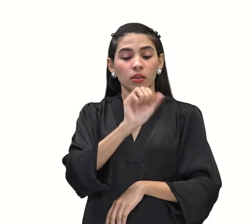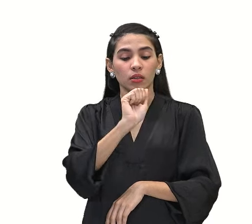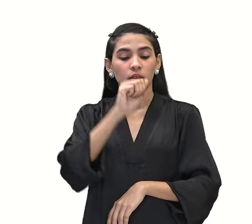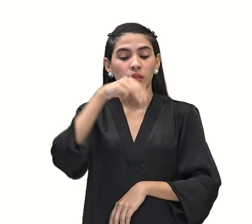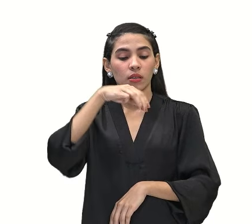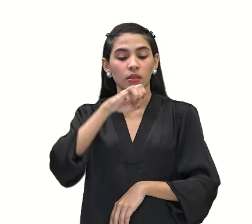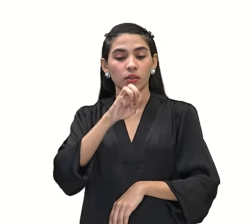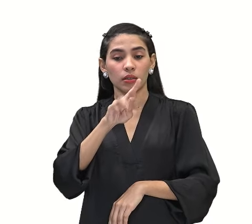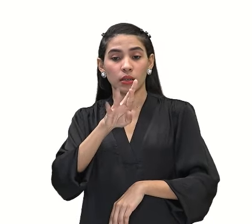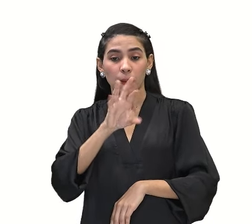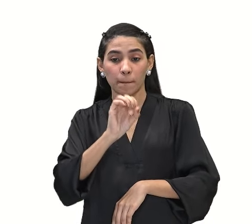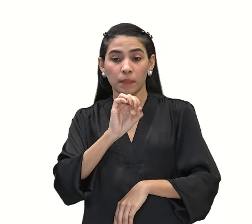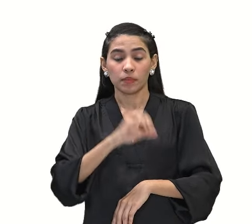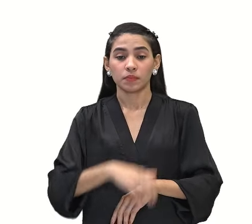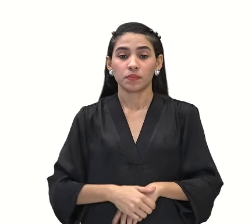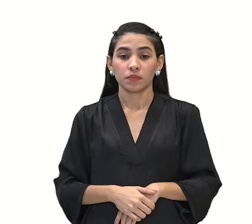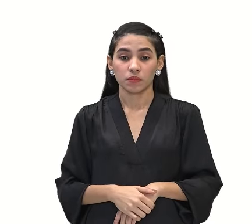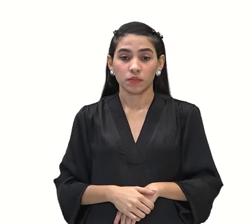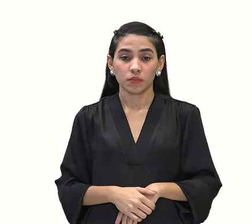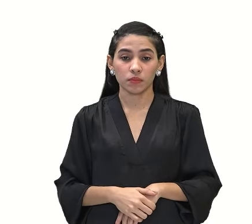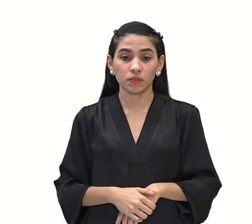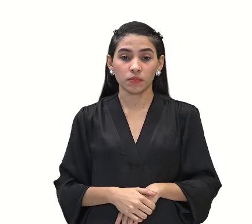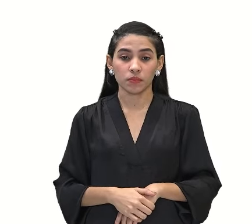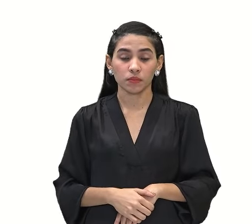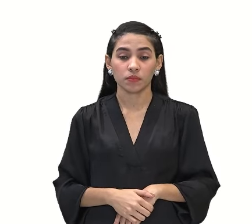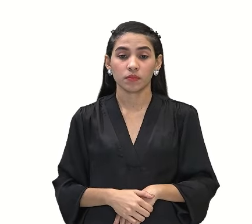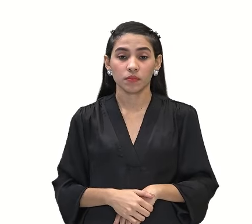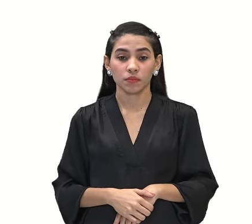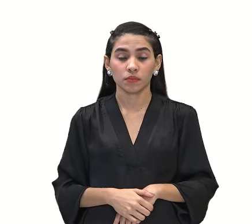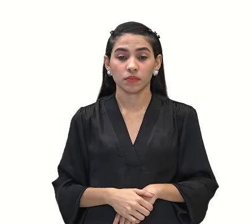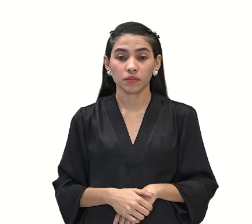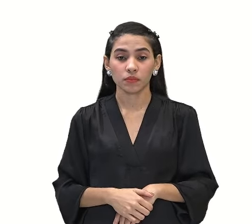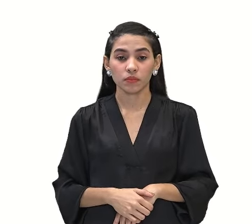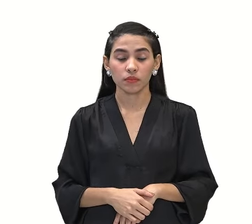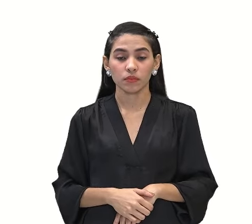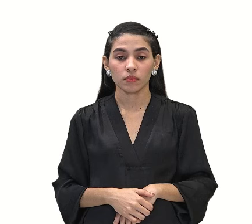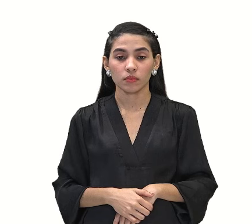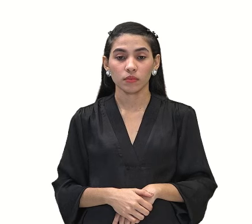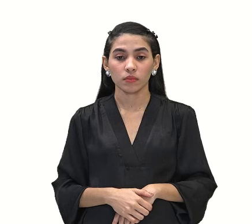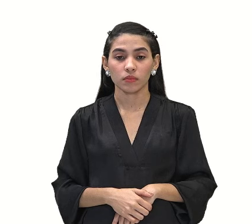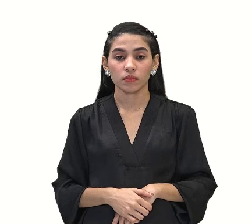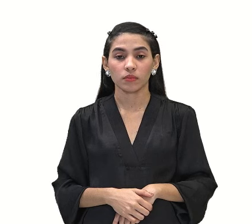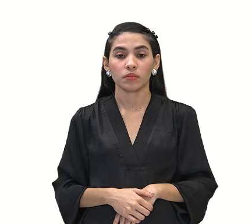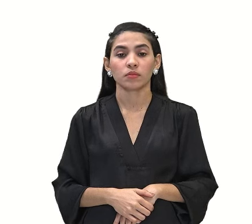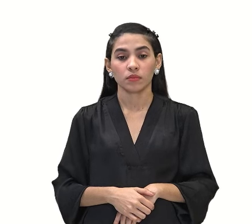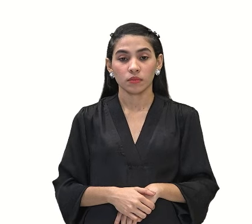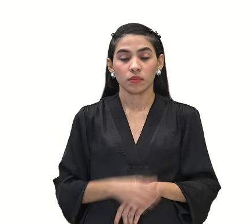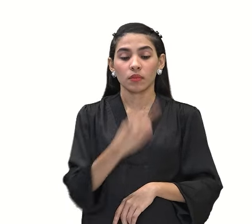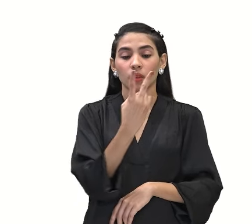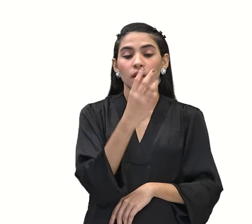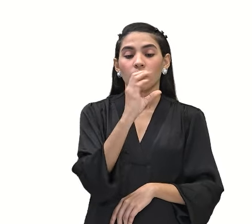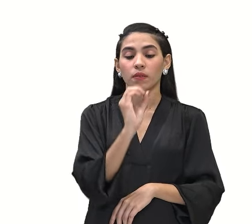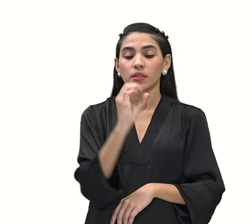o diâmetro ele era igual ó a 20